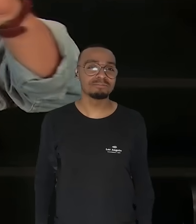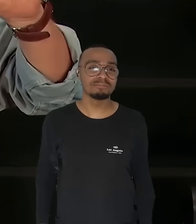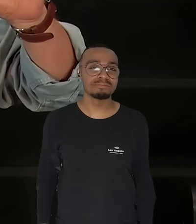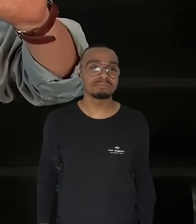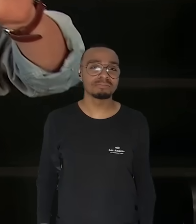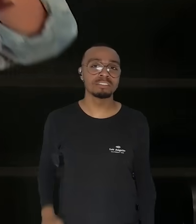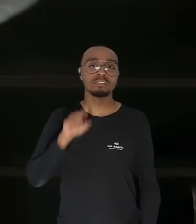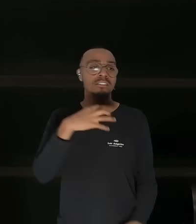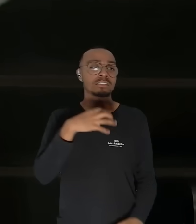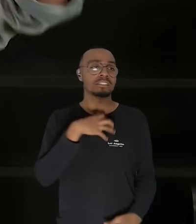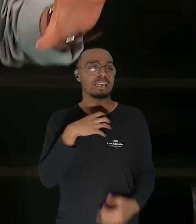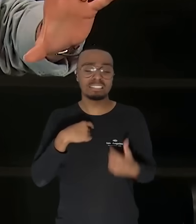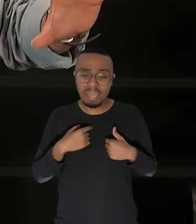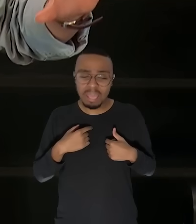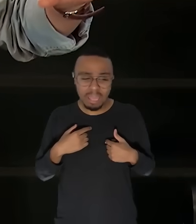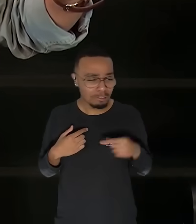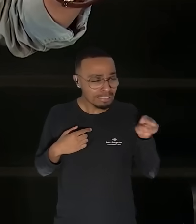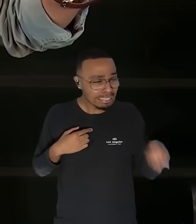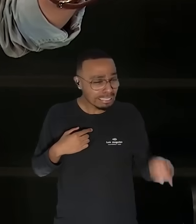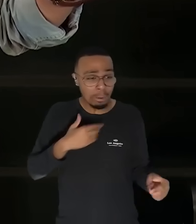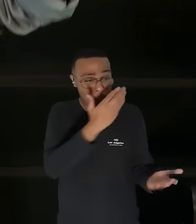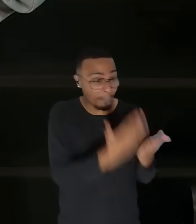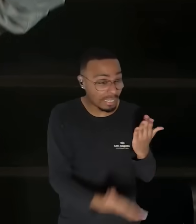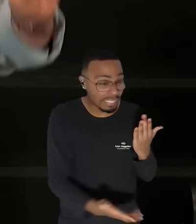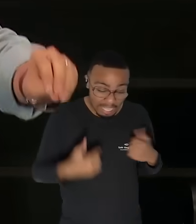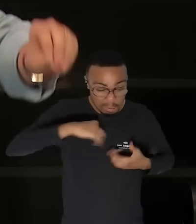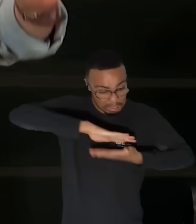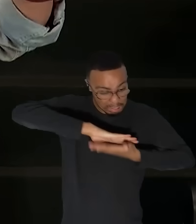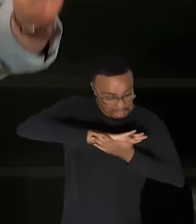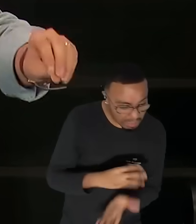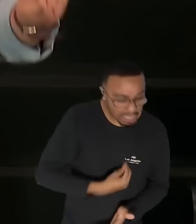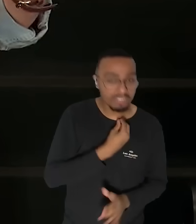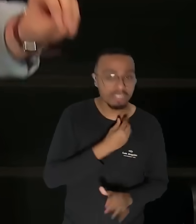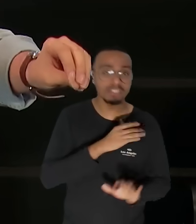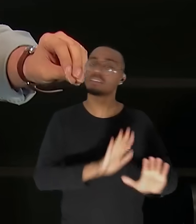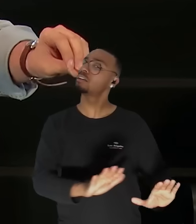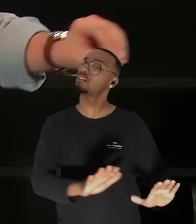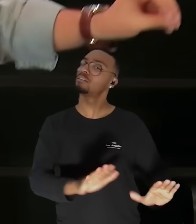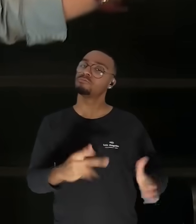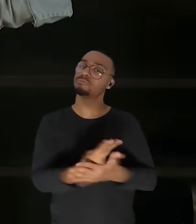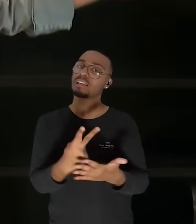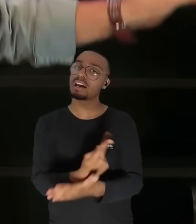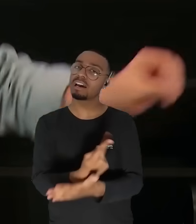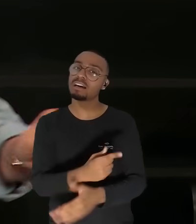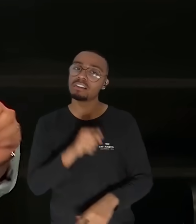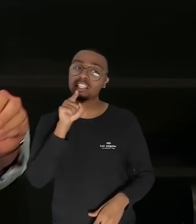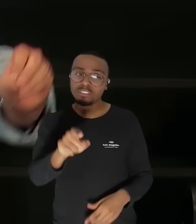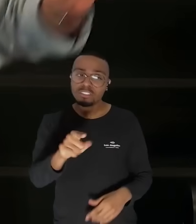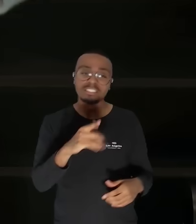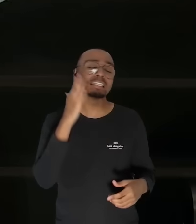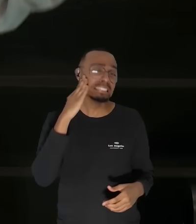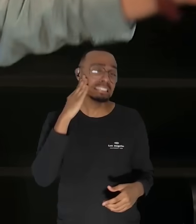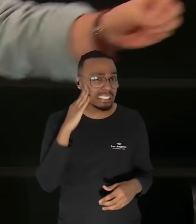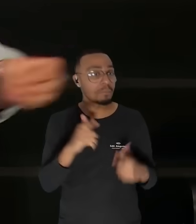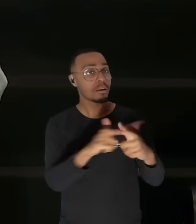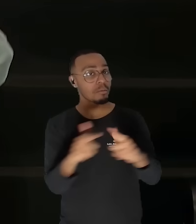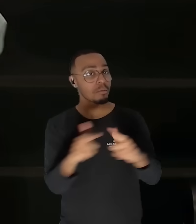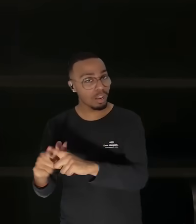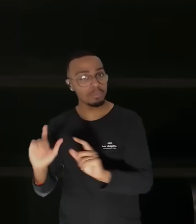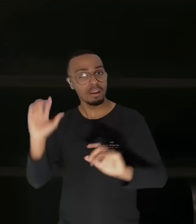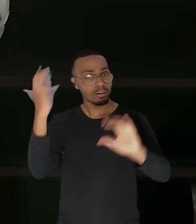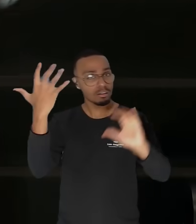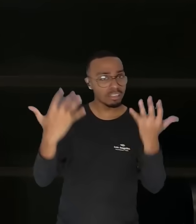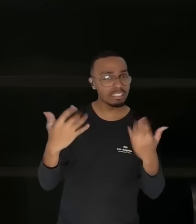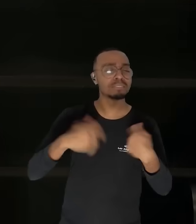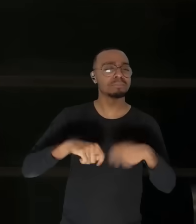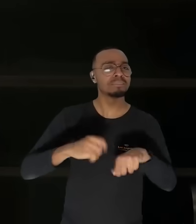perder o meu mundo, cai, esqueça. Tempestades inesperadas virão e você não tem como prever de onde o vento sopra. A